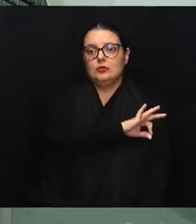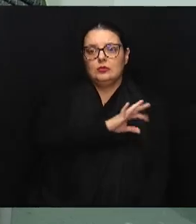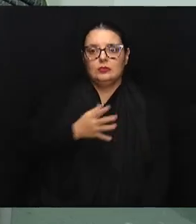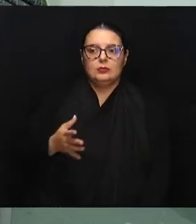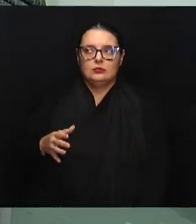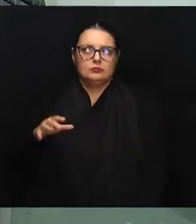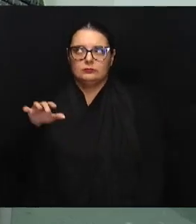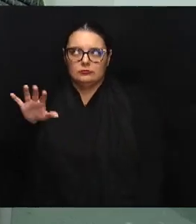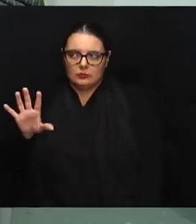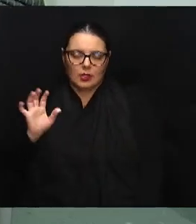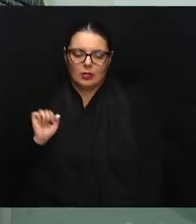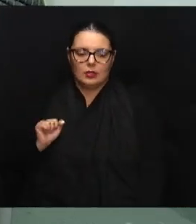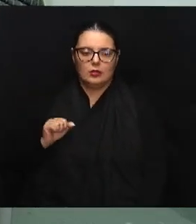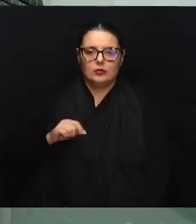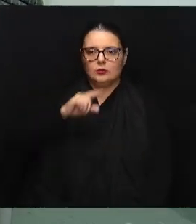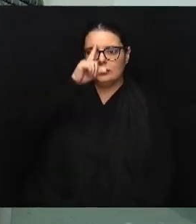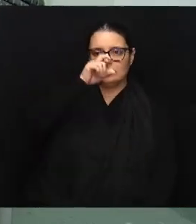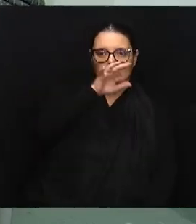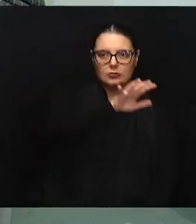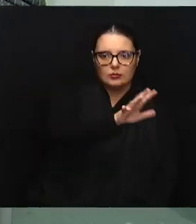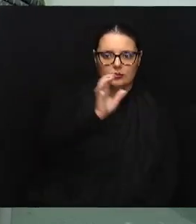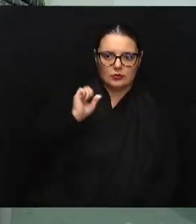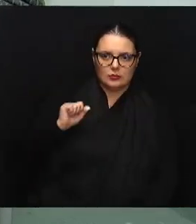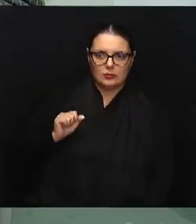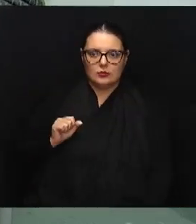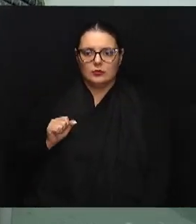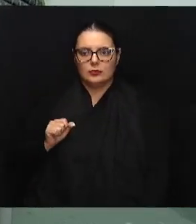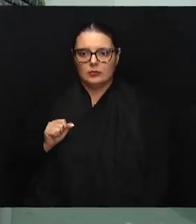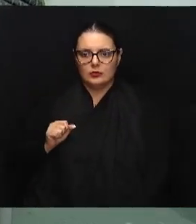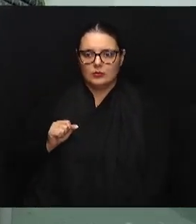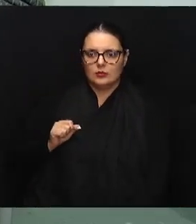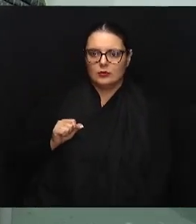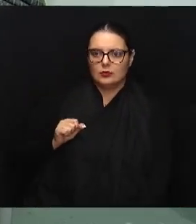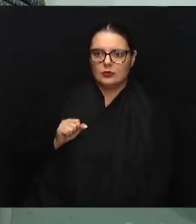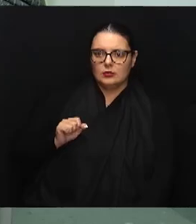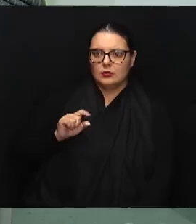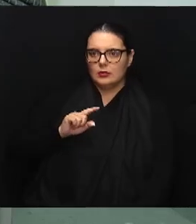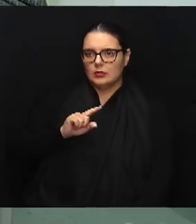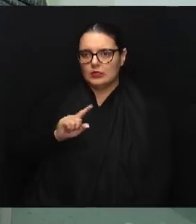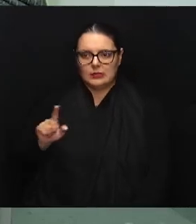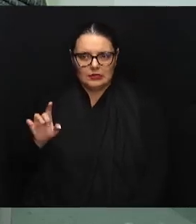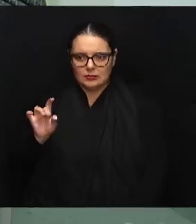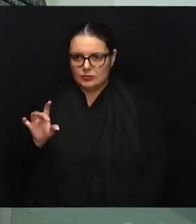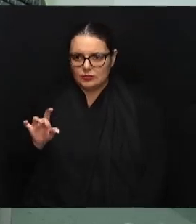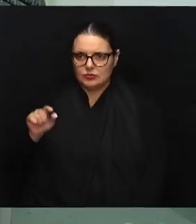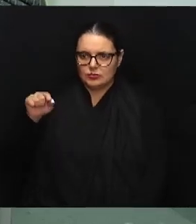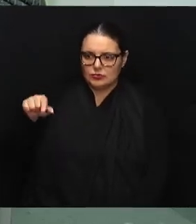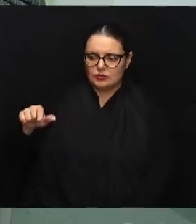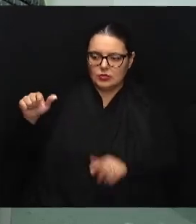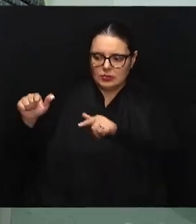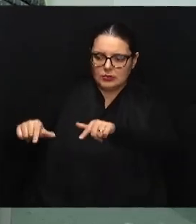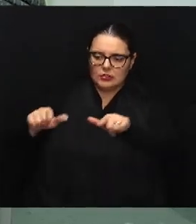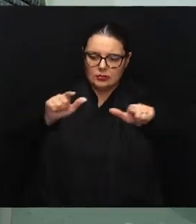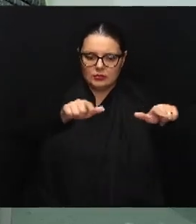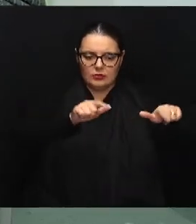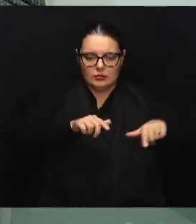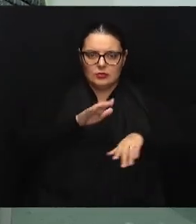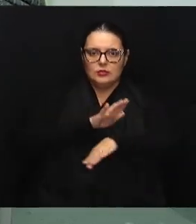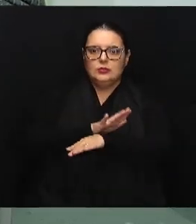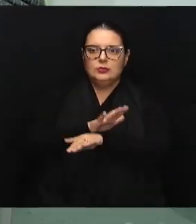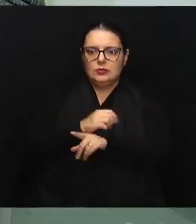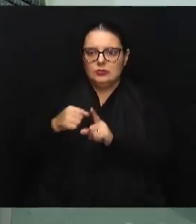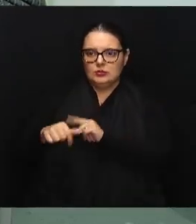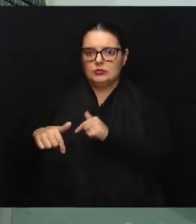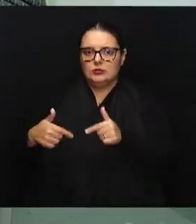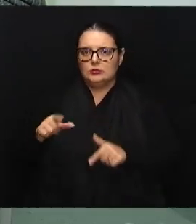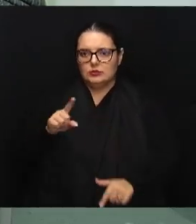X, do hospital Y. Não é apenas nesses locais que o assistente social vai trabalhar,